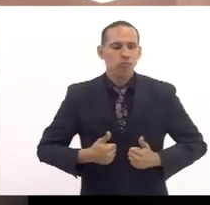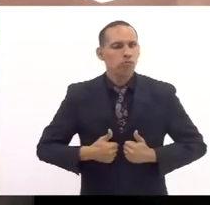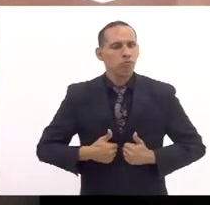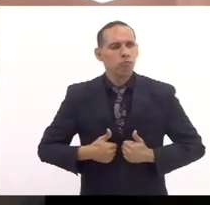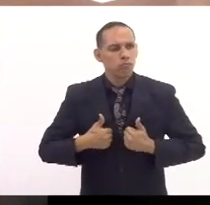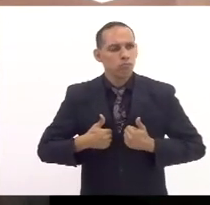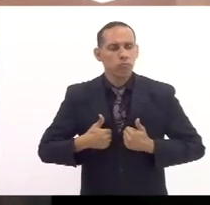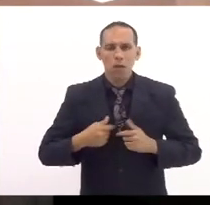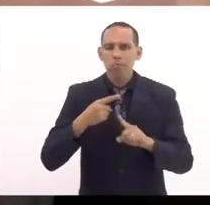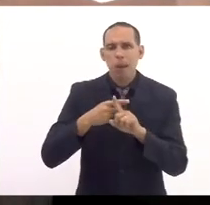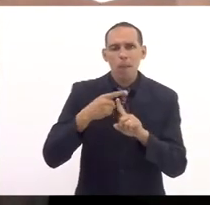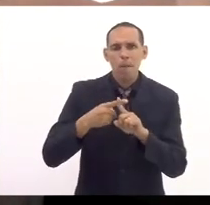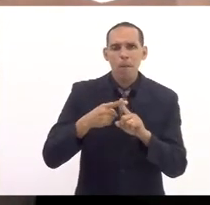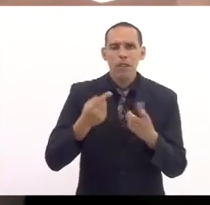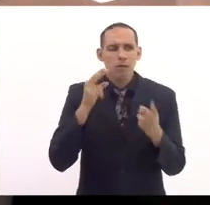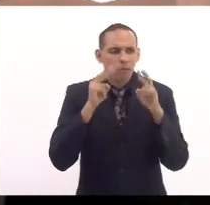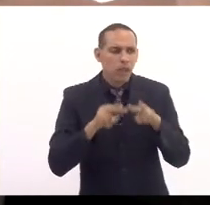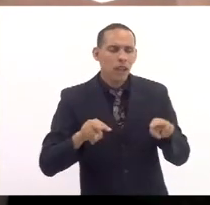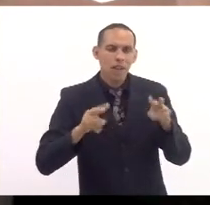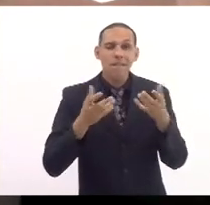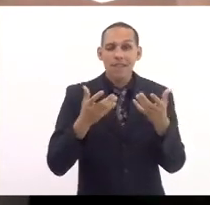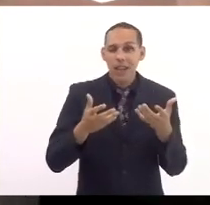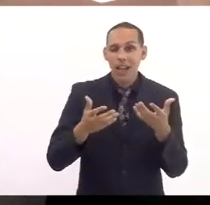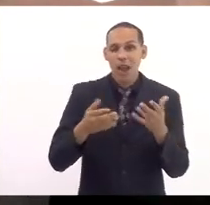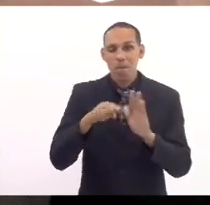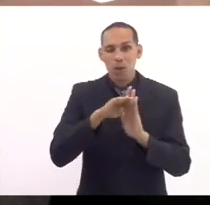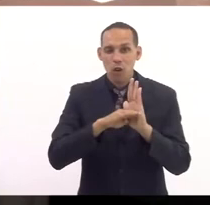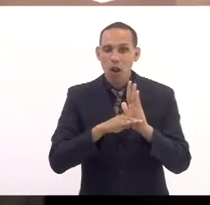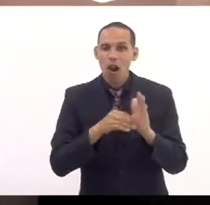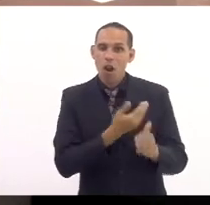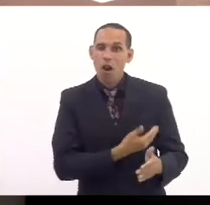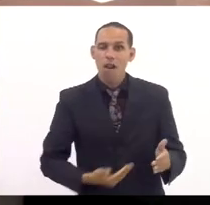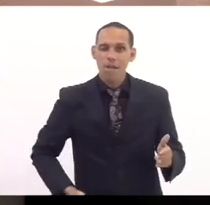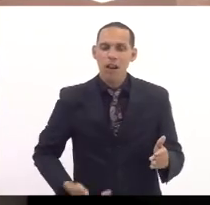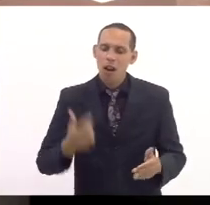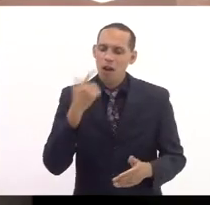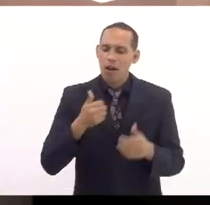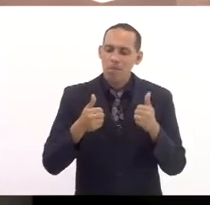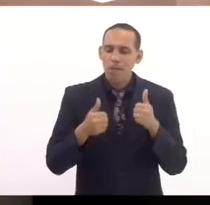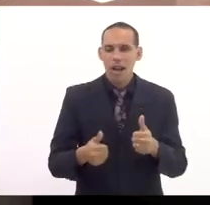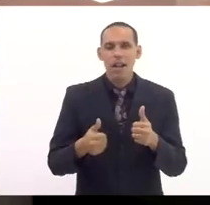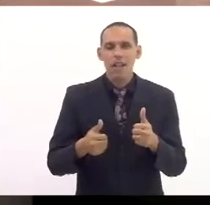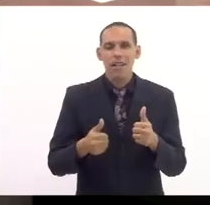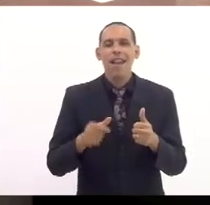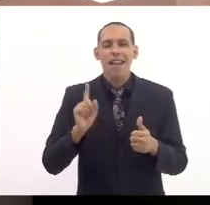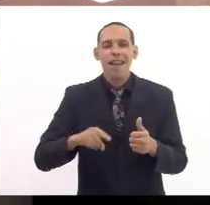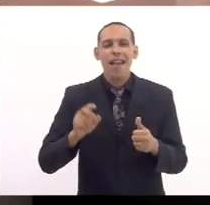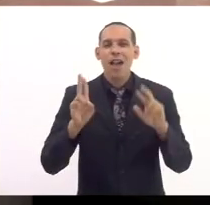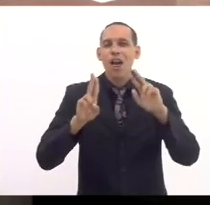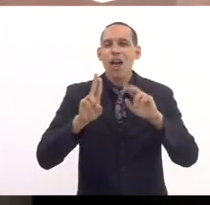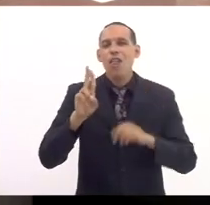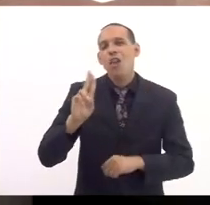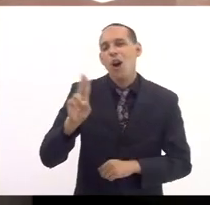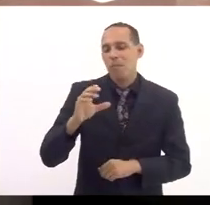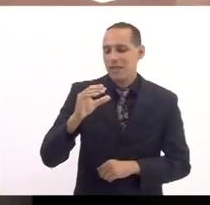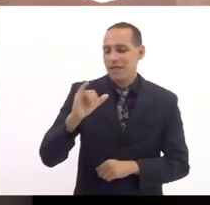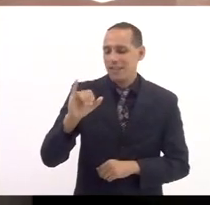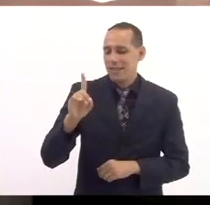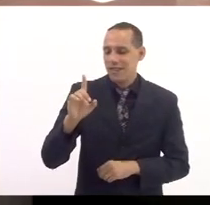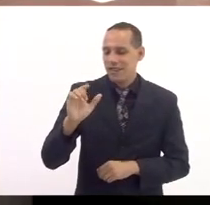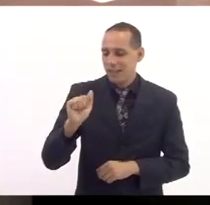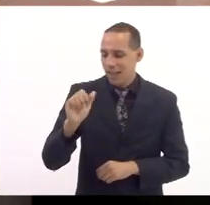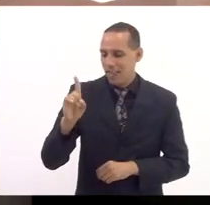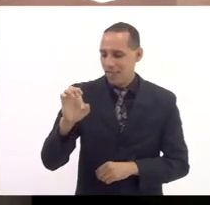Eu quero que dê certo esse novo programa do governo, né? O Cidade Integrada, que está em funcionamento no